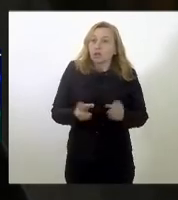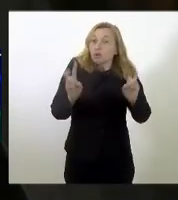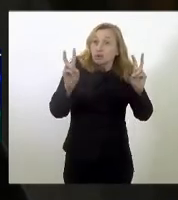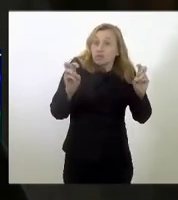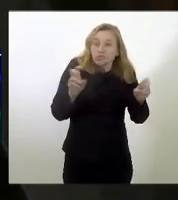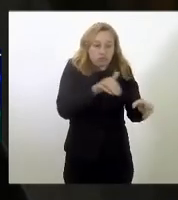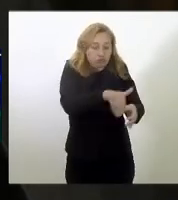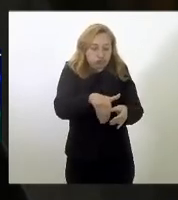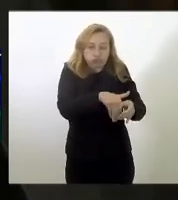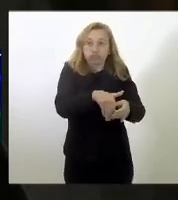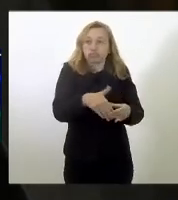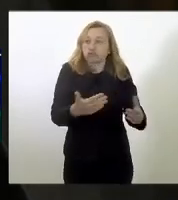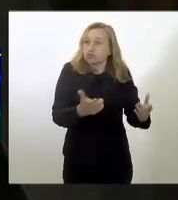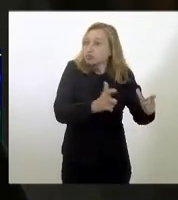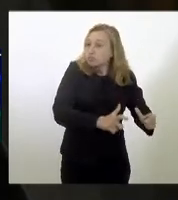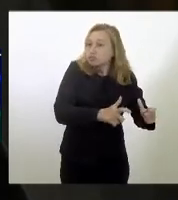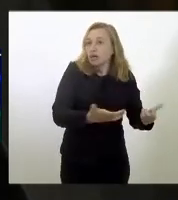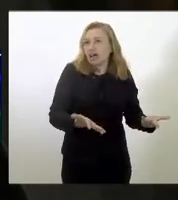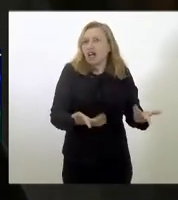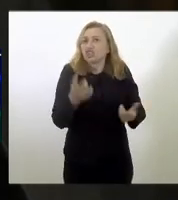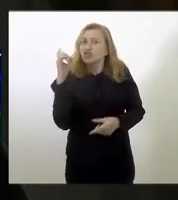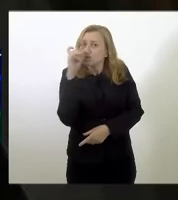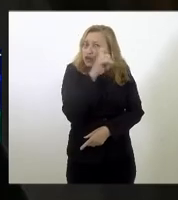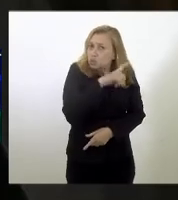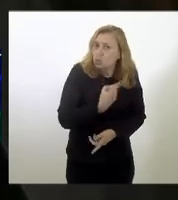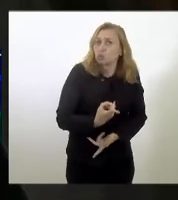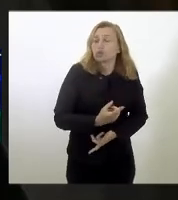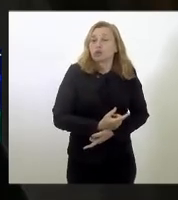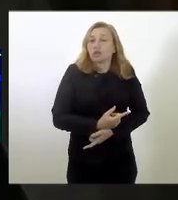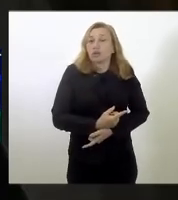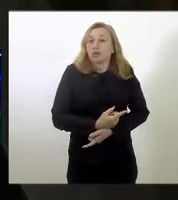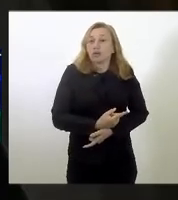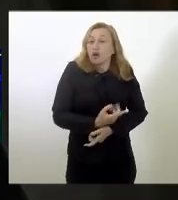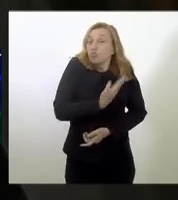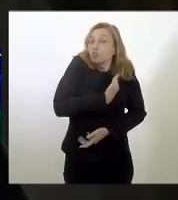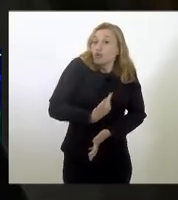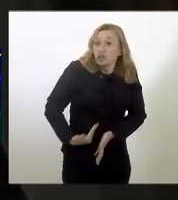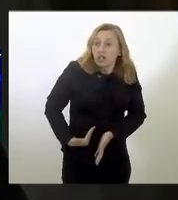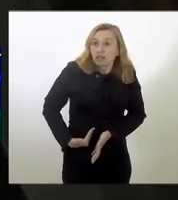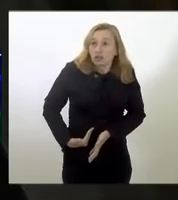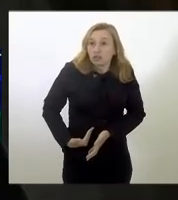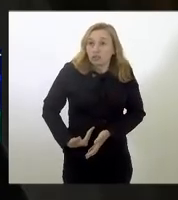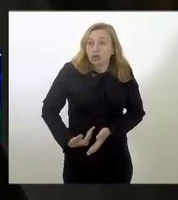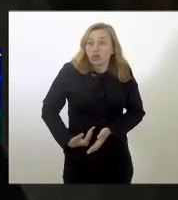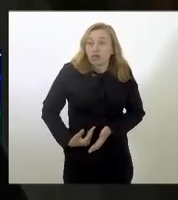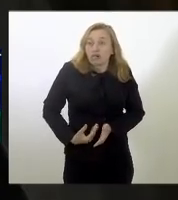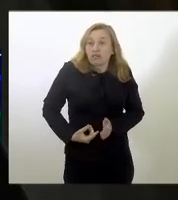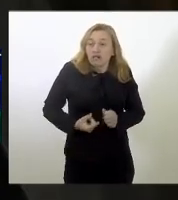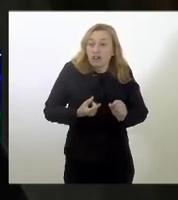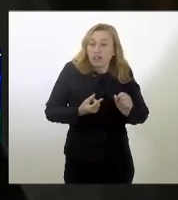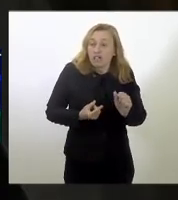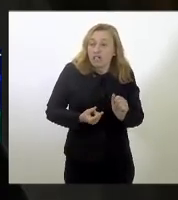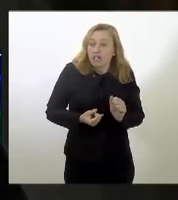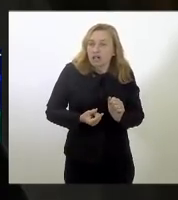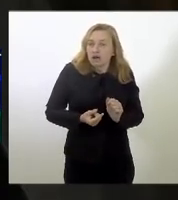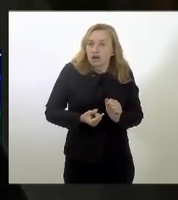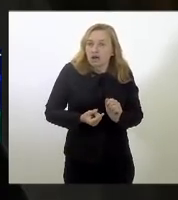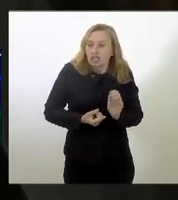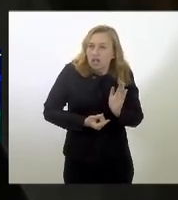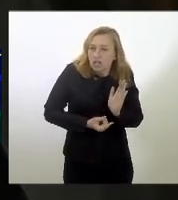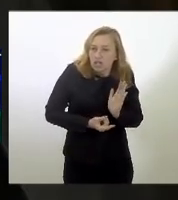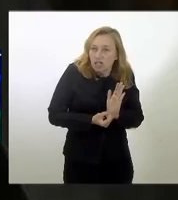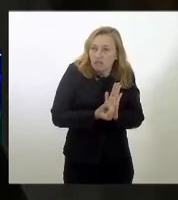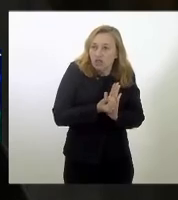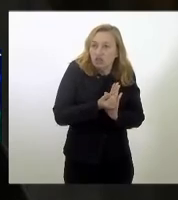eleitoral. É difícil pegar um governador que vai investir o mesmo R$1 milhão que